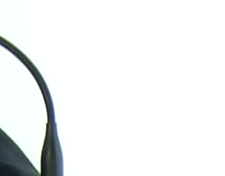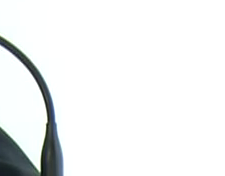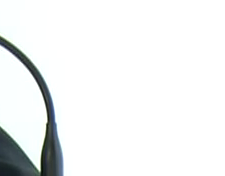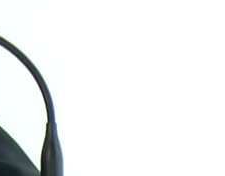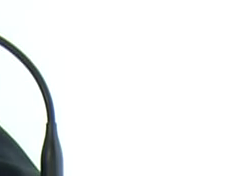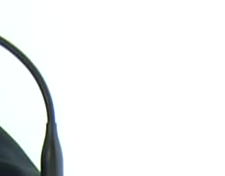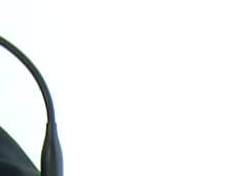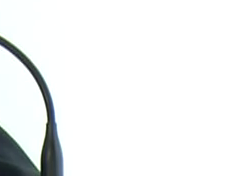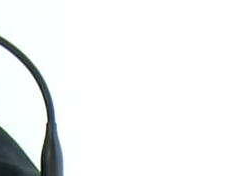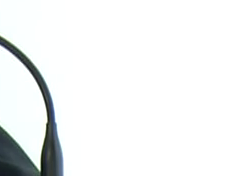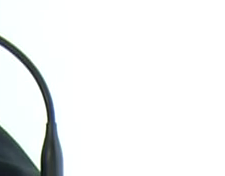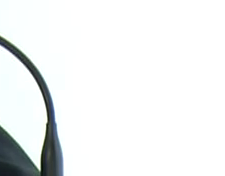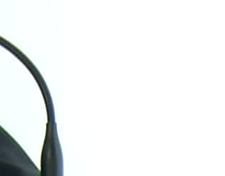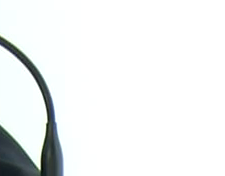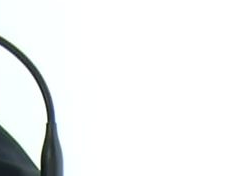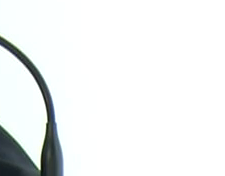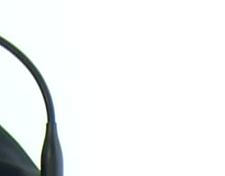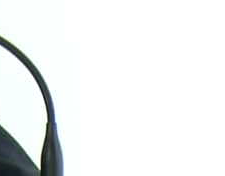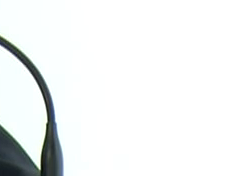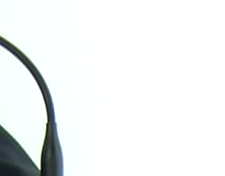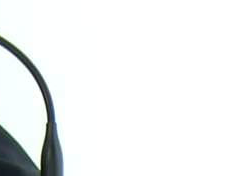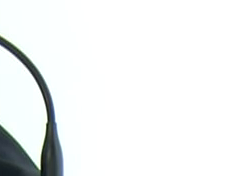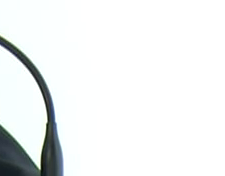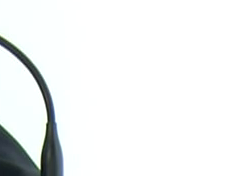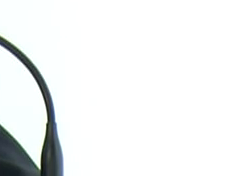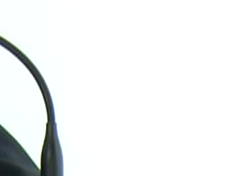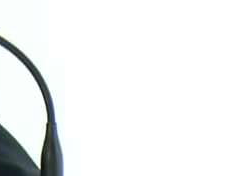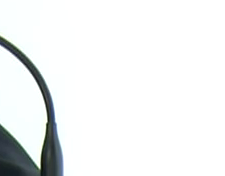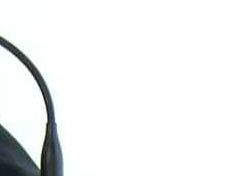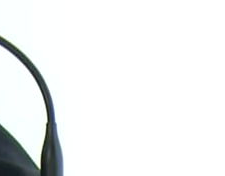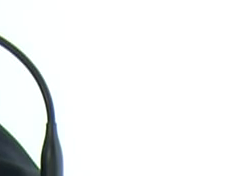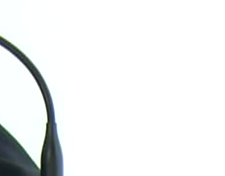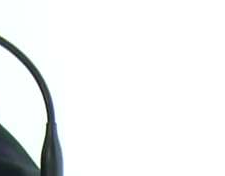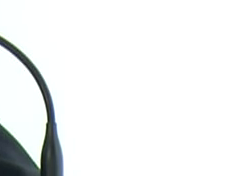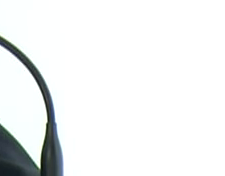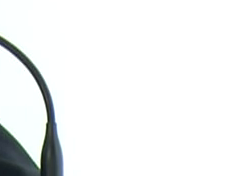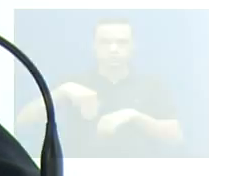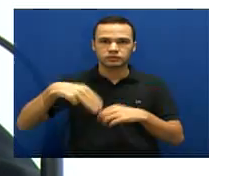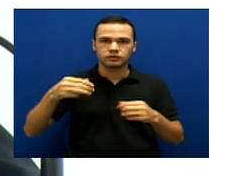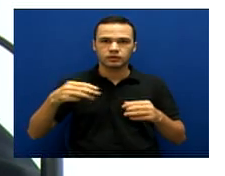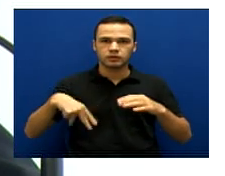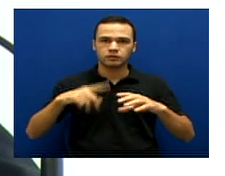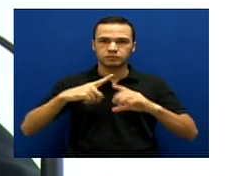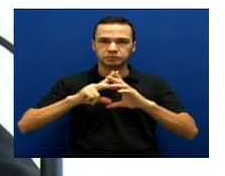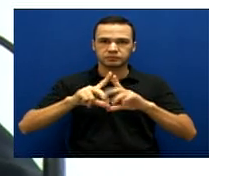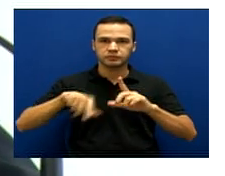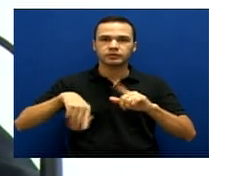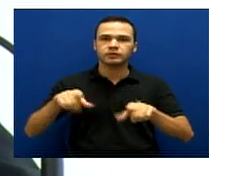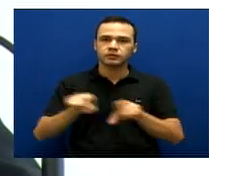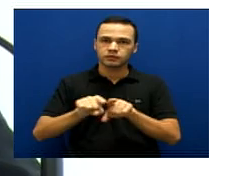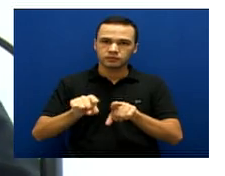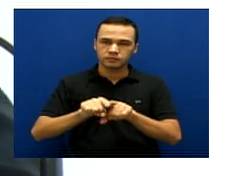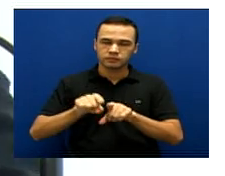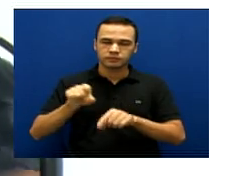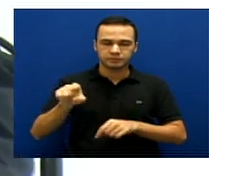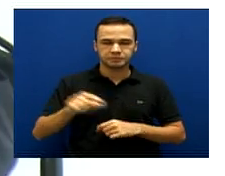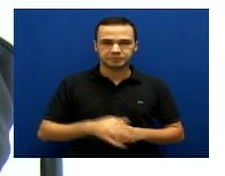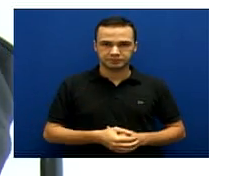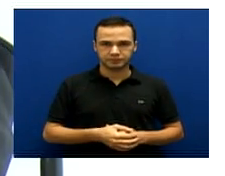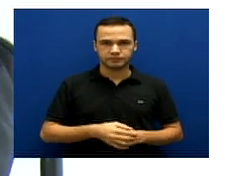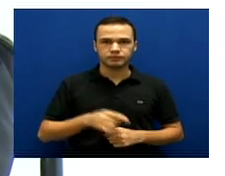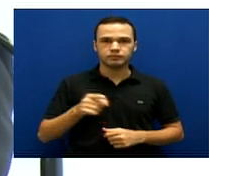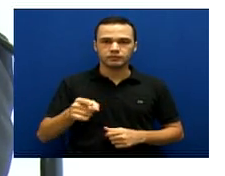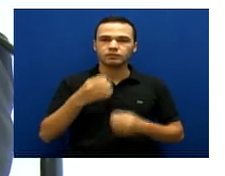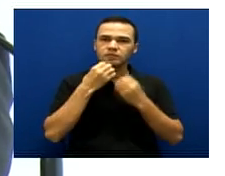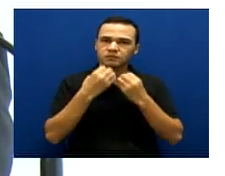senhor manuel vasques presidente da loja maçônica fraternidade acadêmica perseverança a